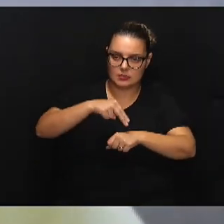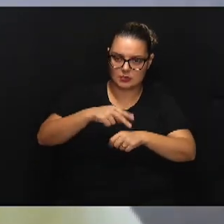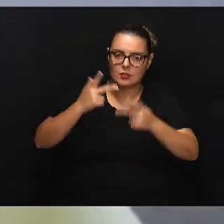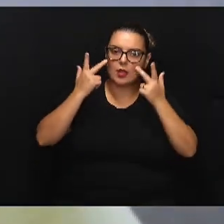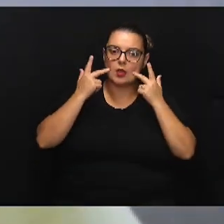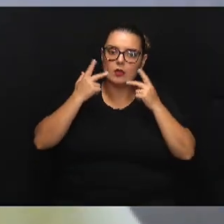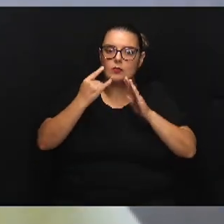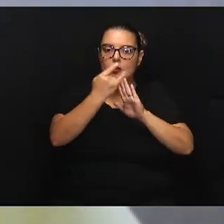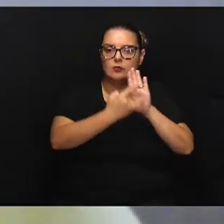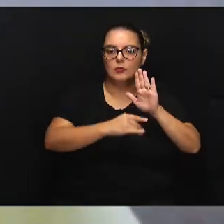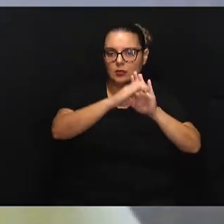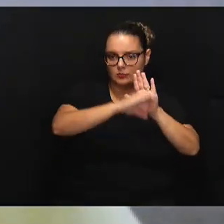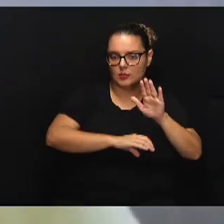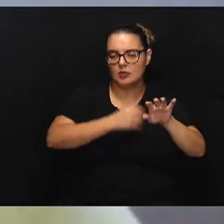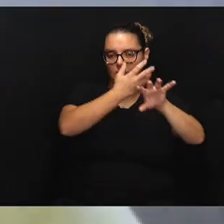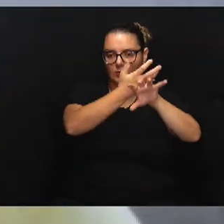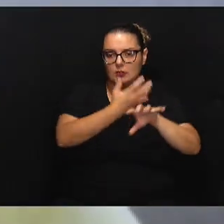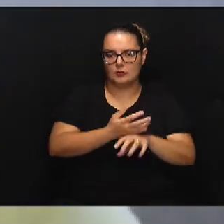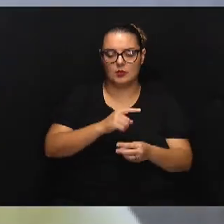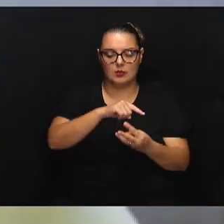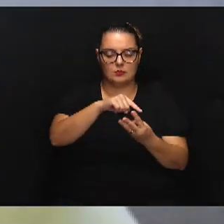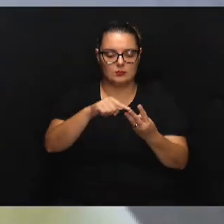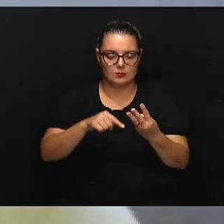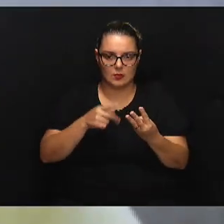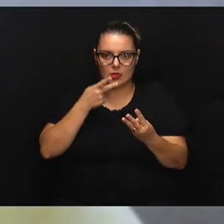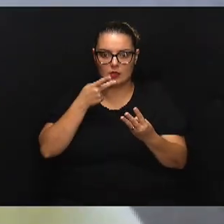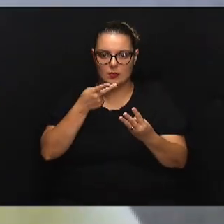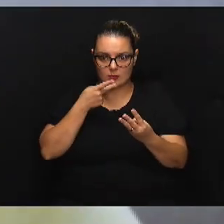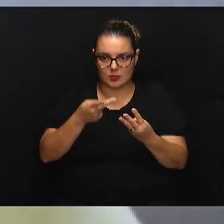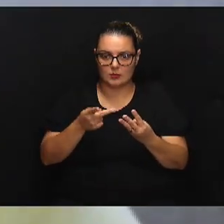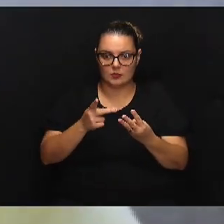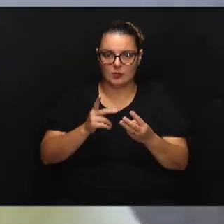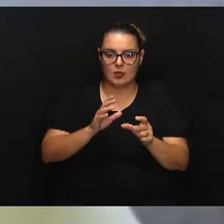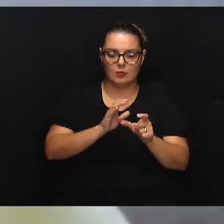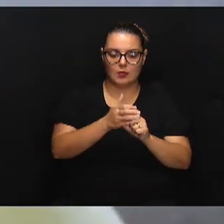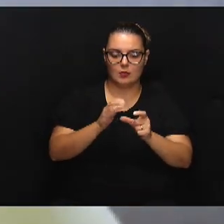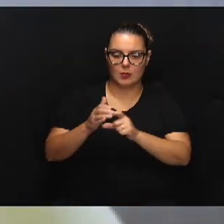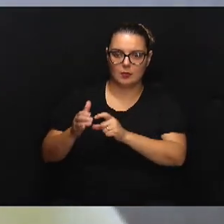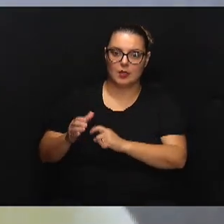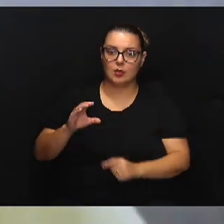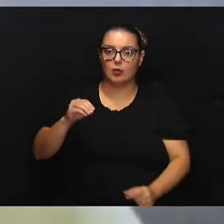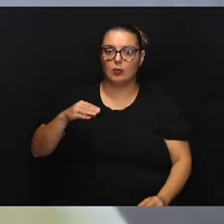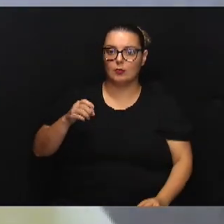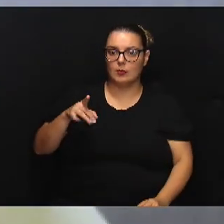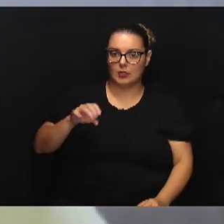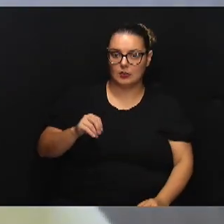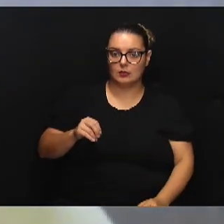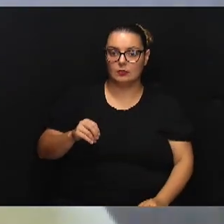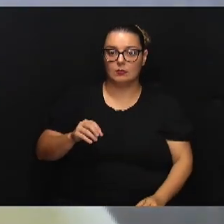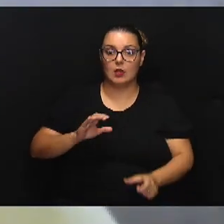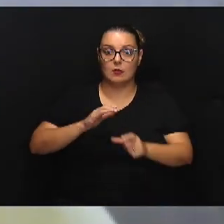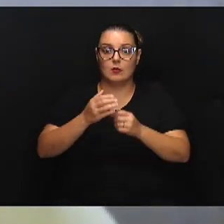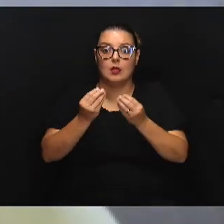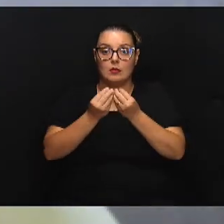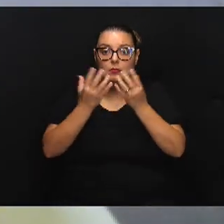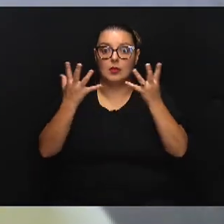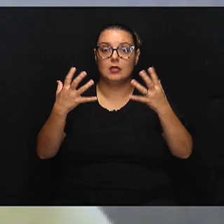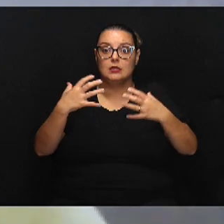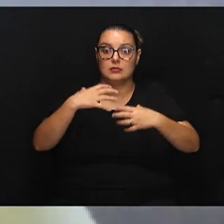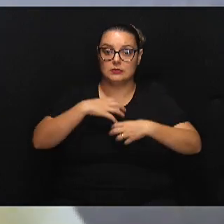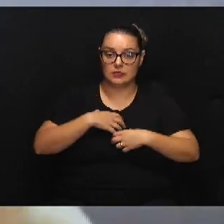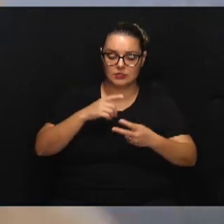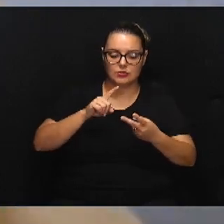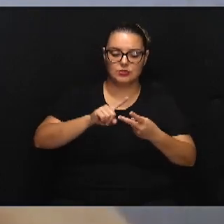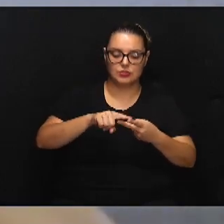Curricular trabalha com essas 3 palavrinhas que eu digo, palavras de comando, palavras mágicas: sentir, perceber e